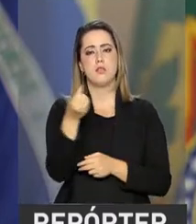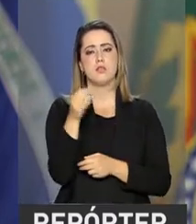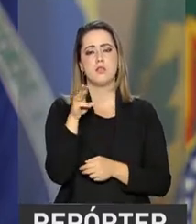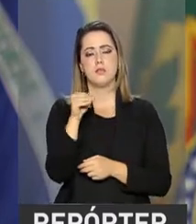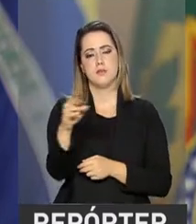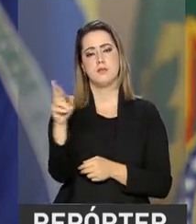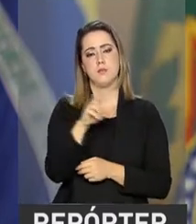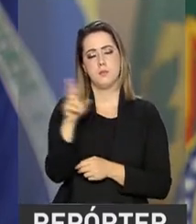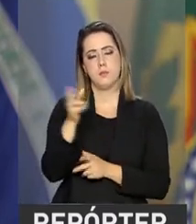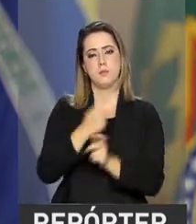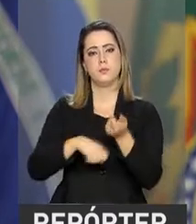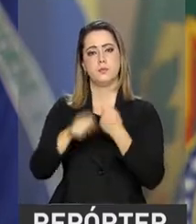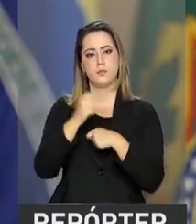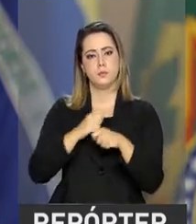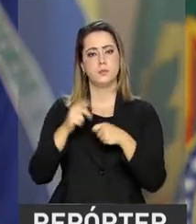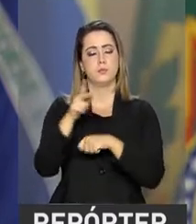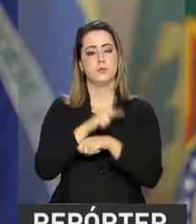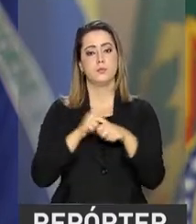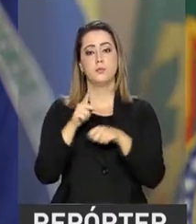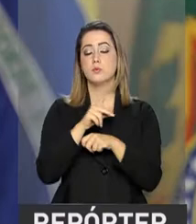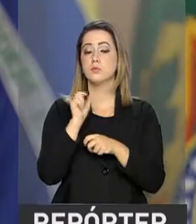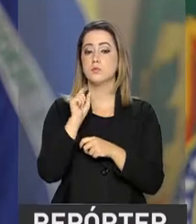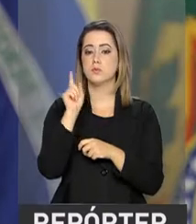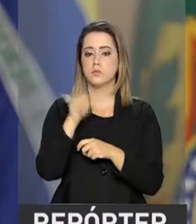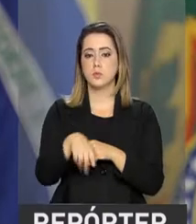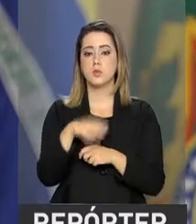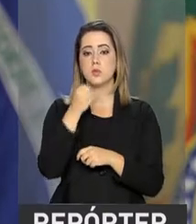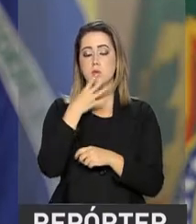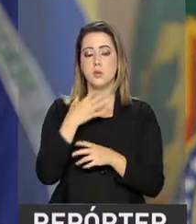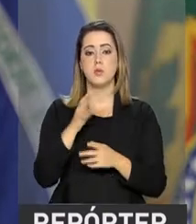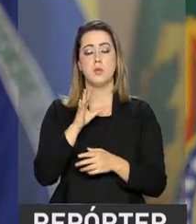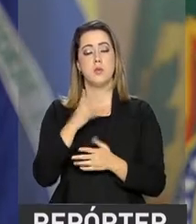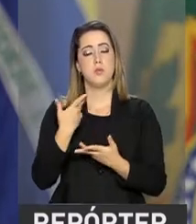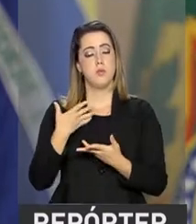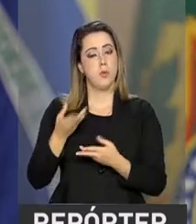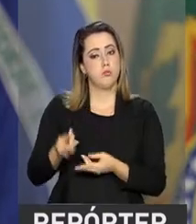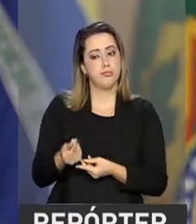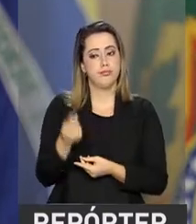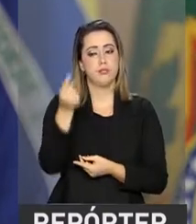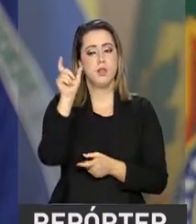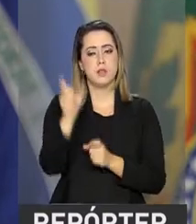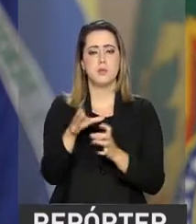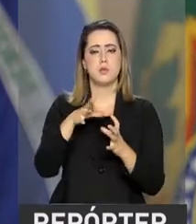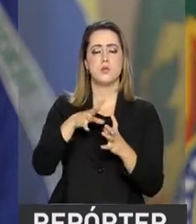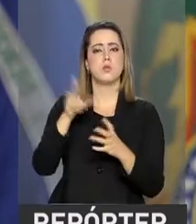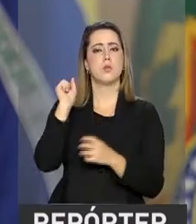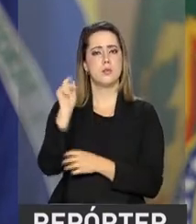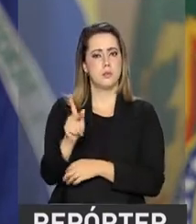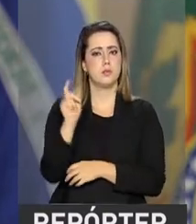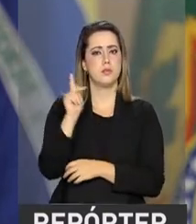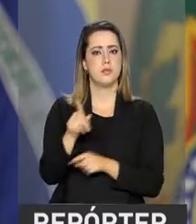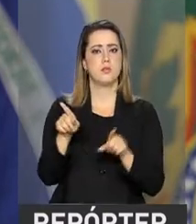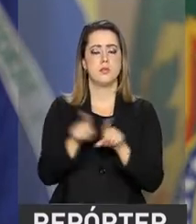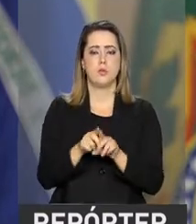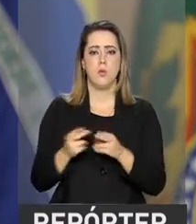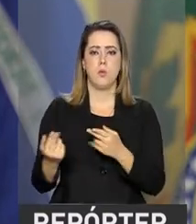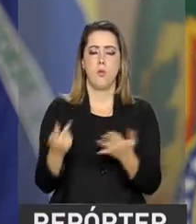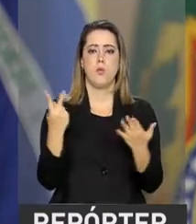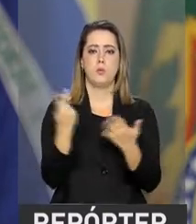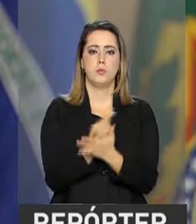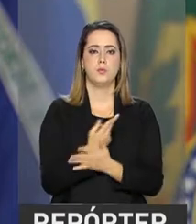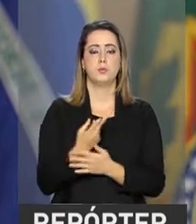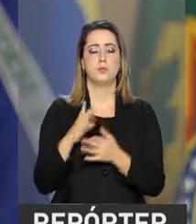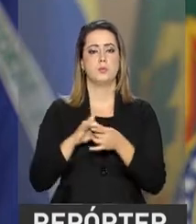de reais na economia do país é o alívio no bolso dos aposentados assim como foi a liberação das